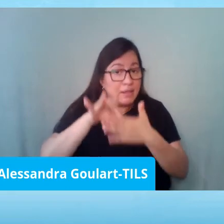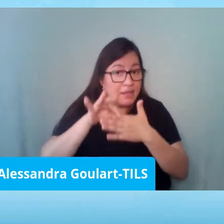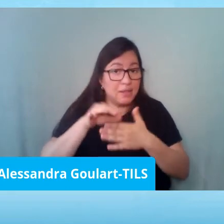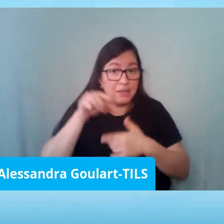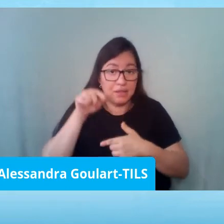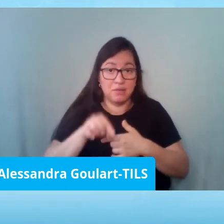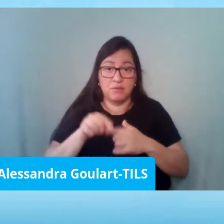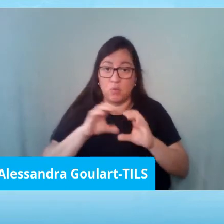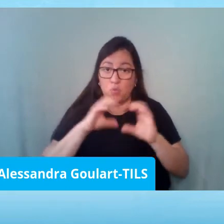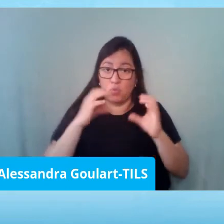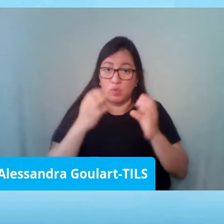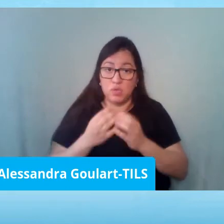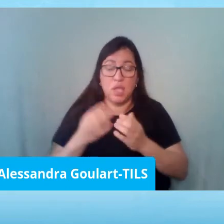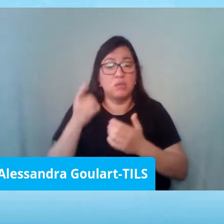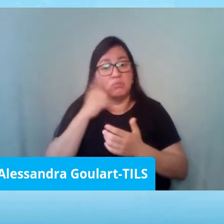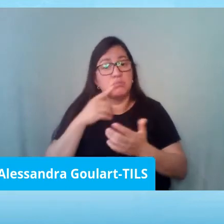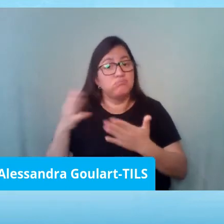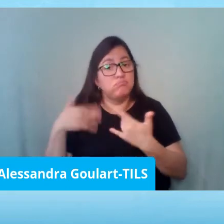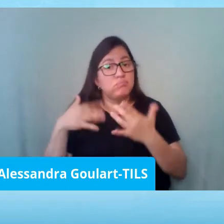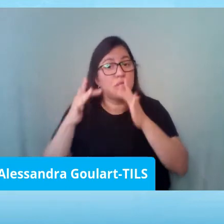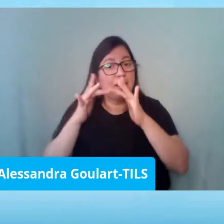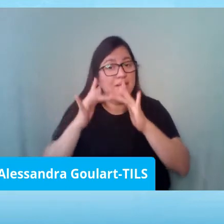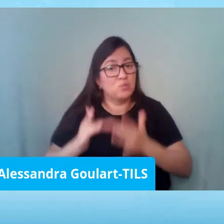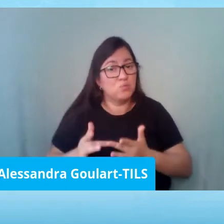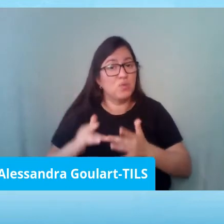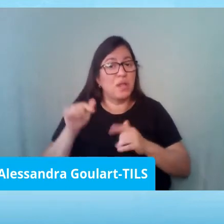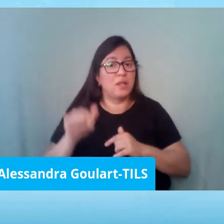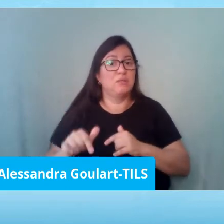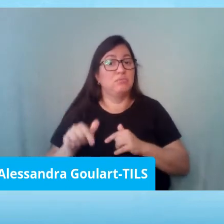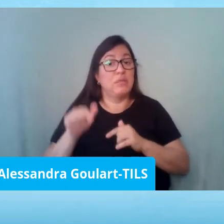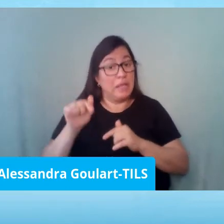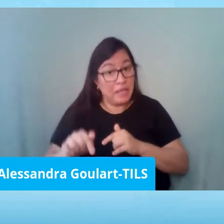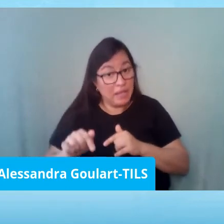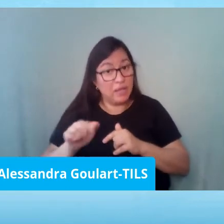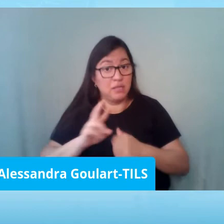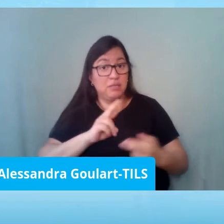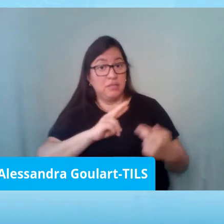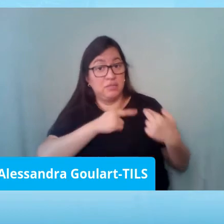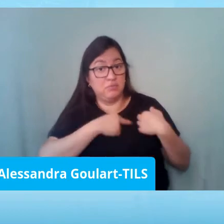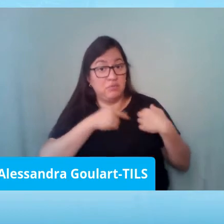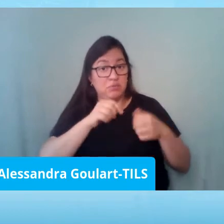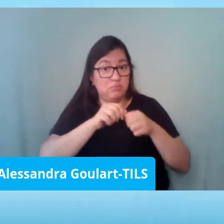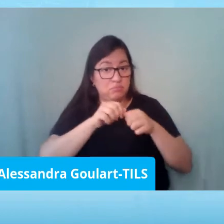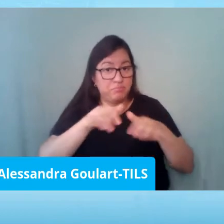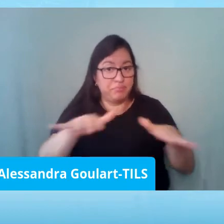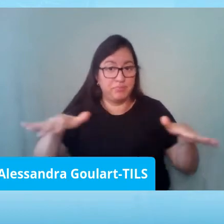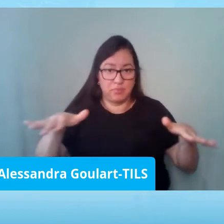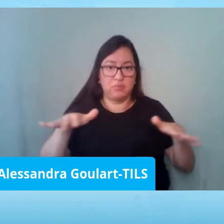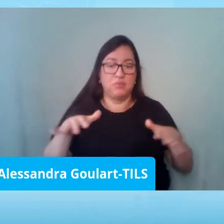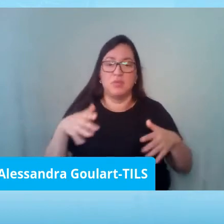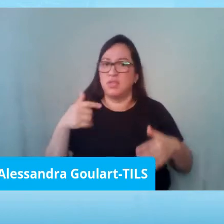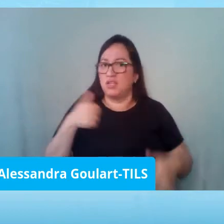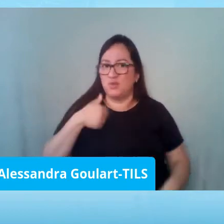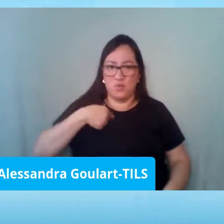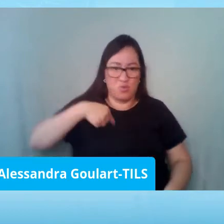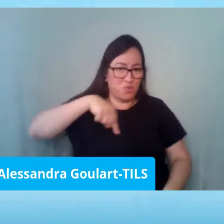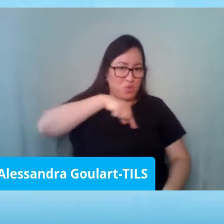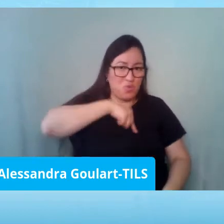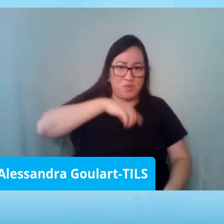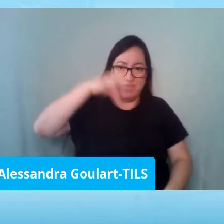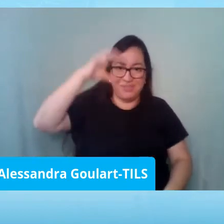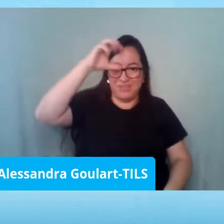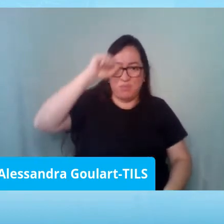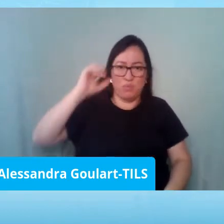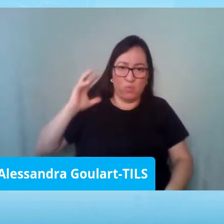do diálogo, de articular, né? A gente não é dono do saber, a gente sabe um pouquinho mais porque a